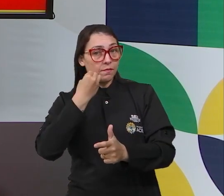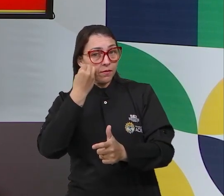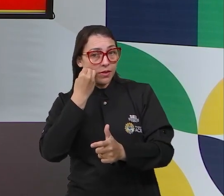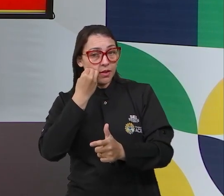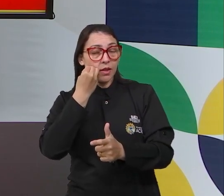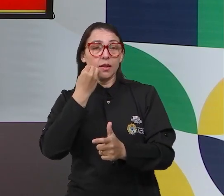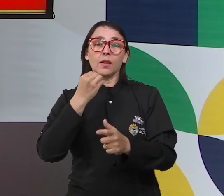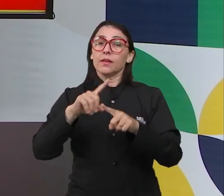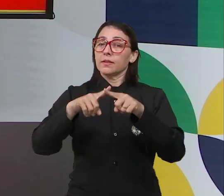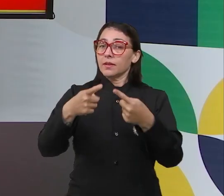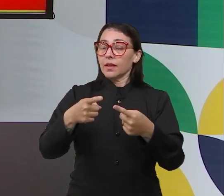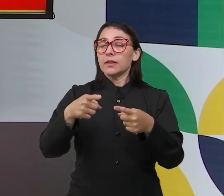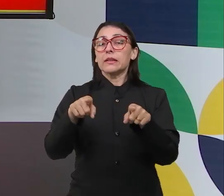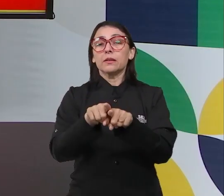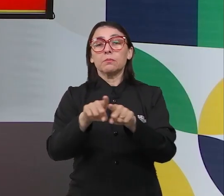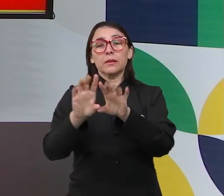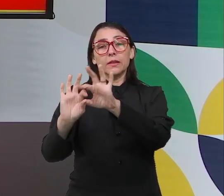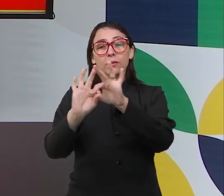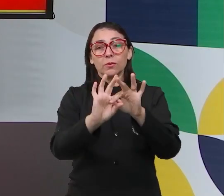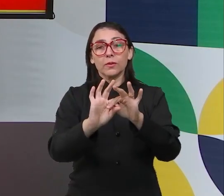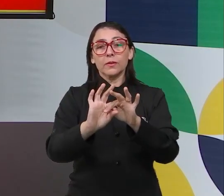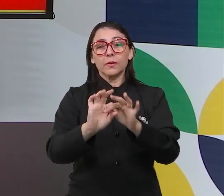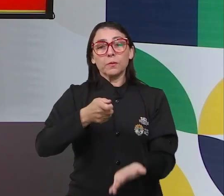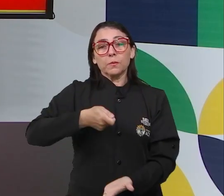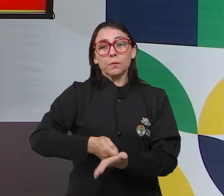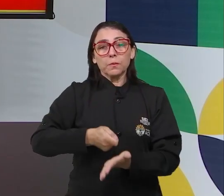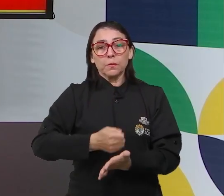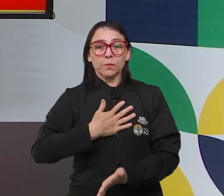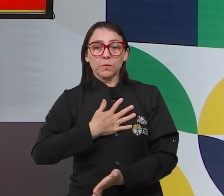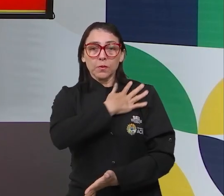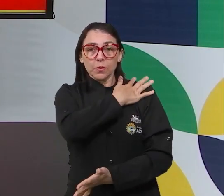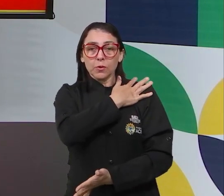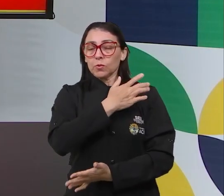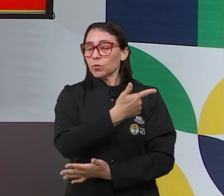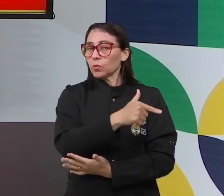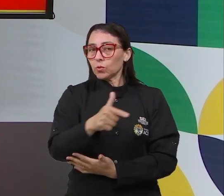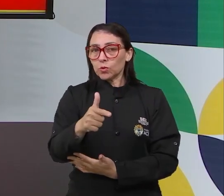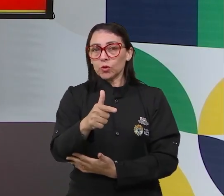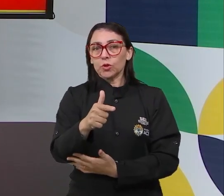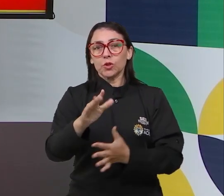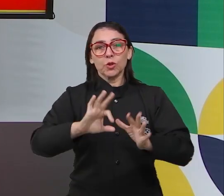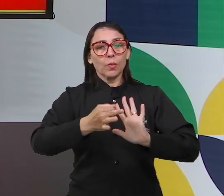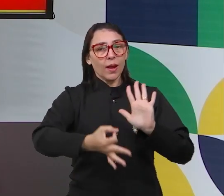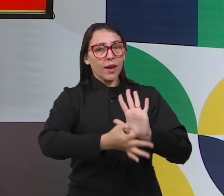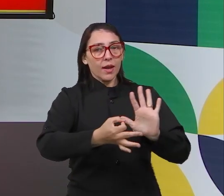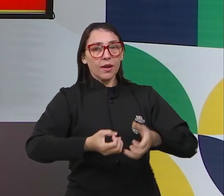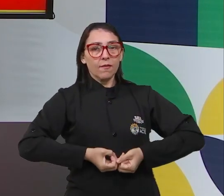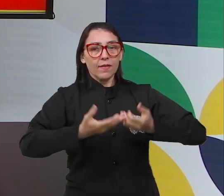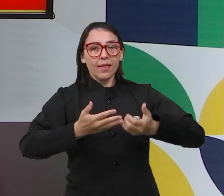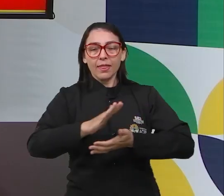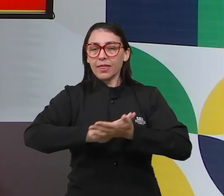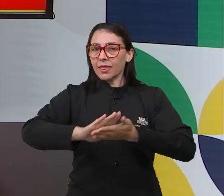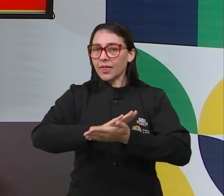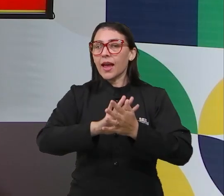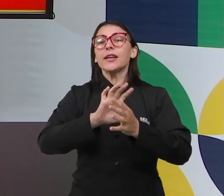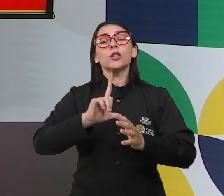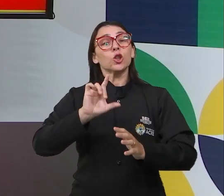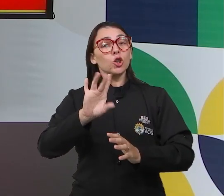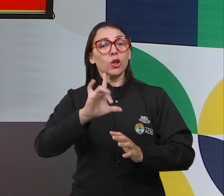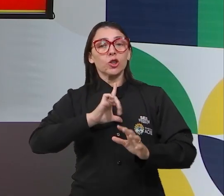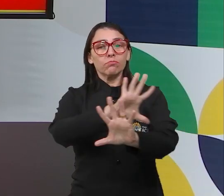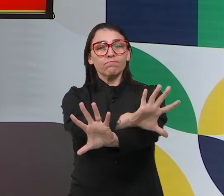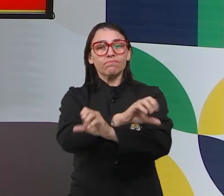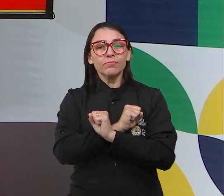Então, obviamente, nesse contexto aqui de ditadura militar, onde não havia uma livre expressão, né, onde havia essa censura,